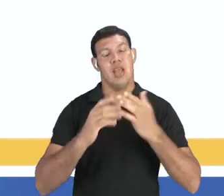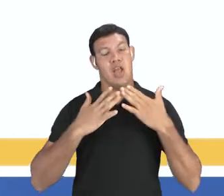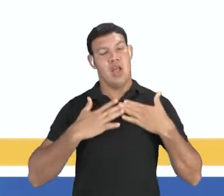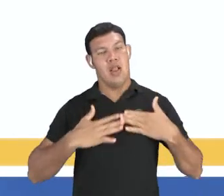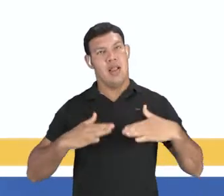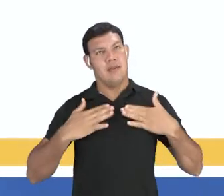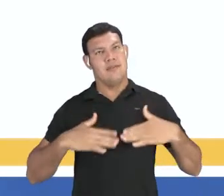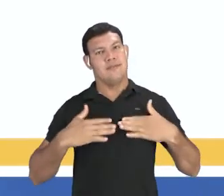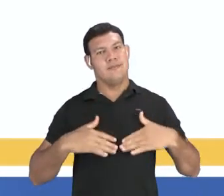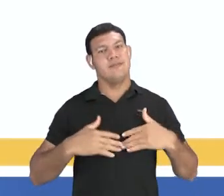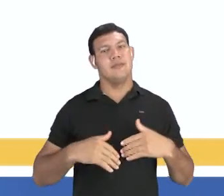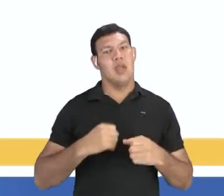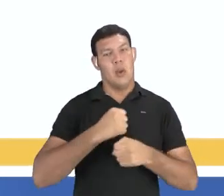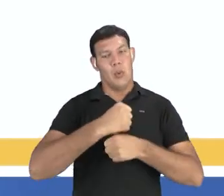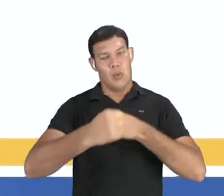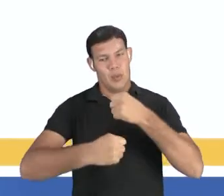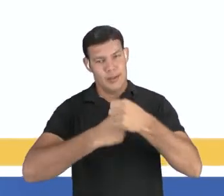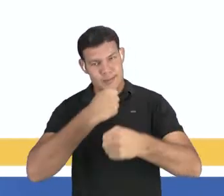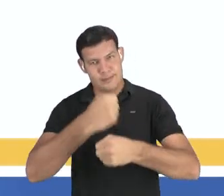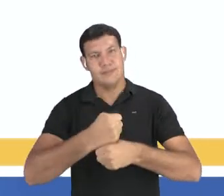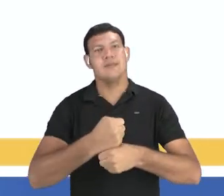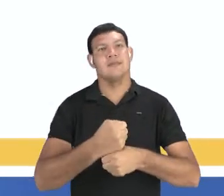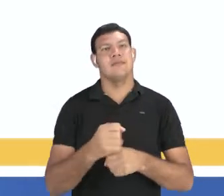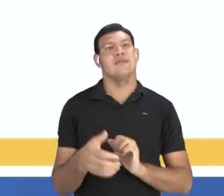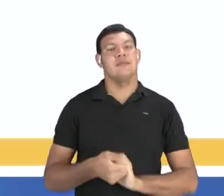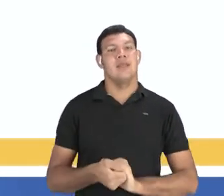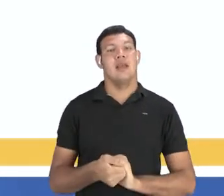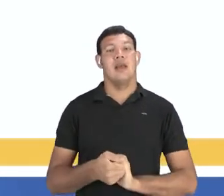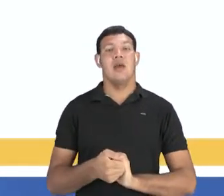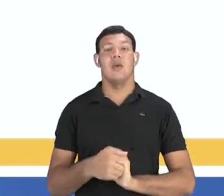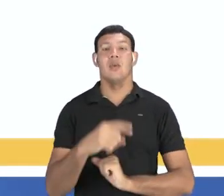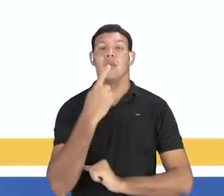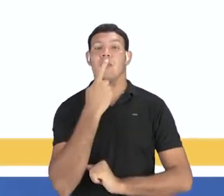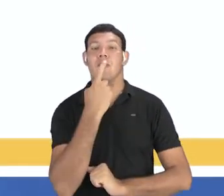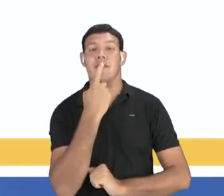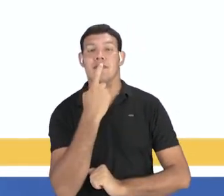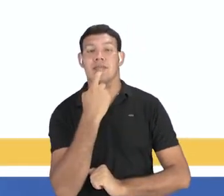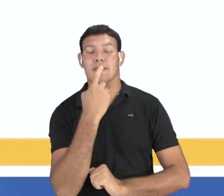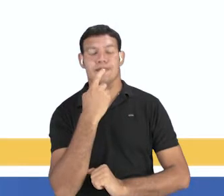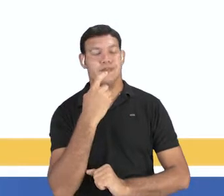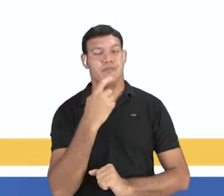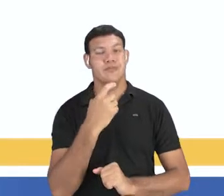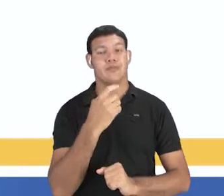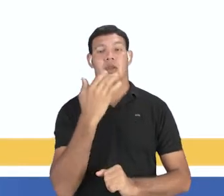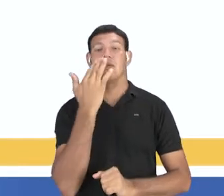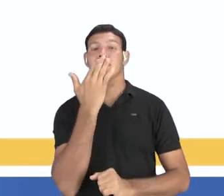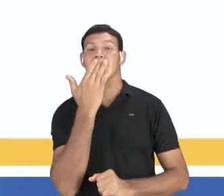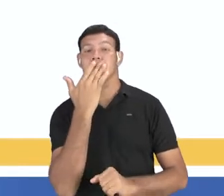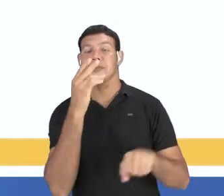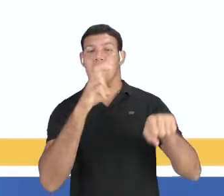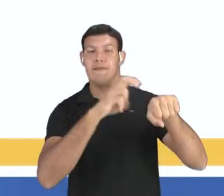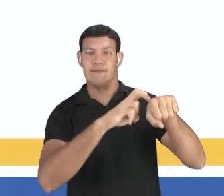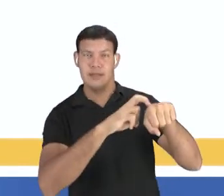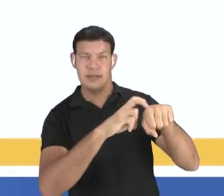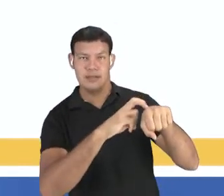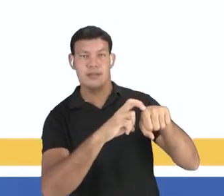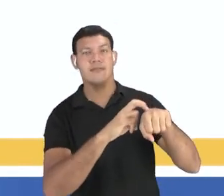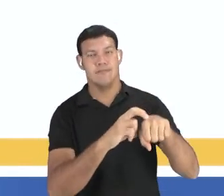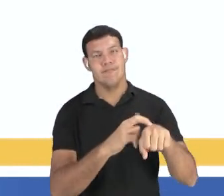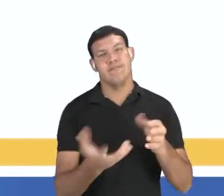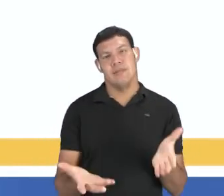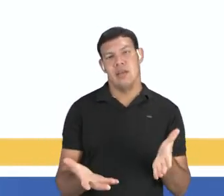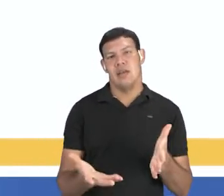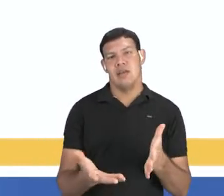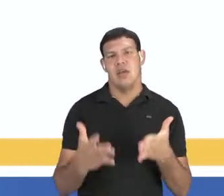primeiro ano né ah o a banda Verde aqui da do gráfico né seria o local